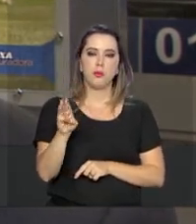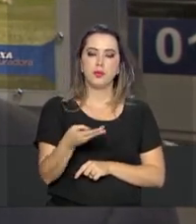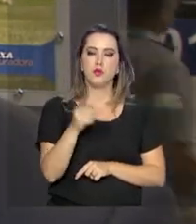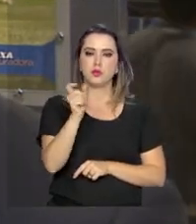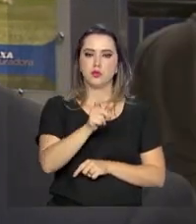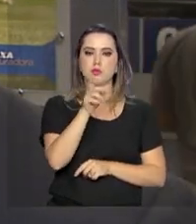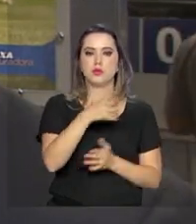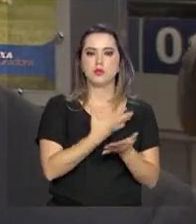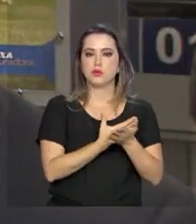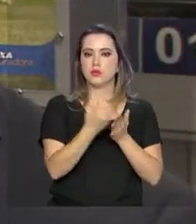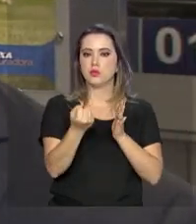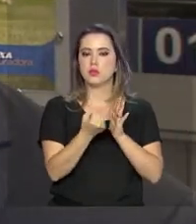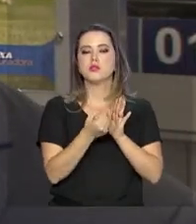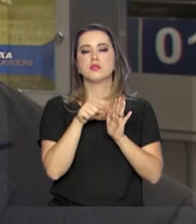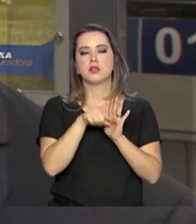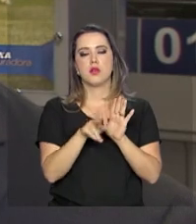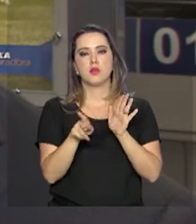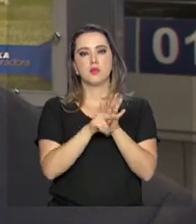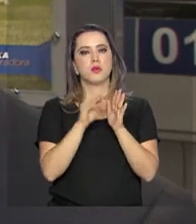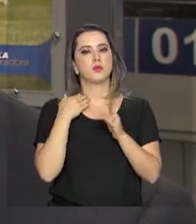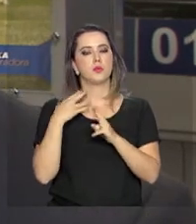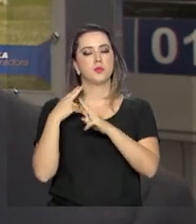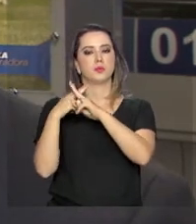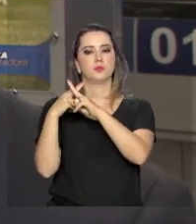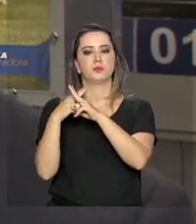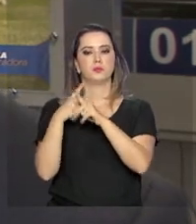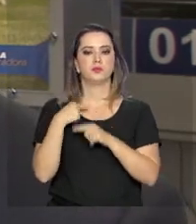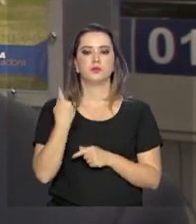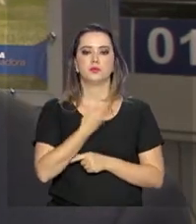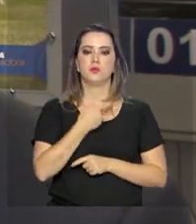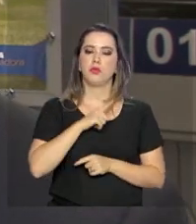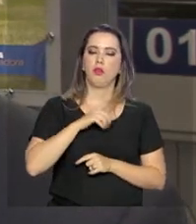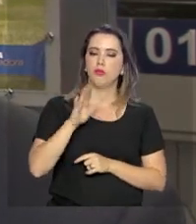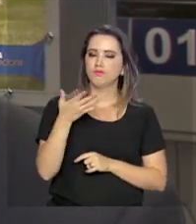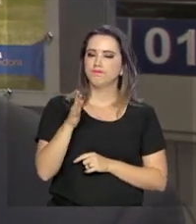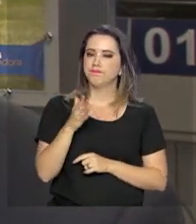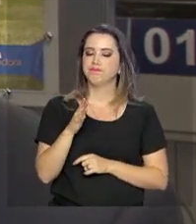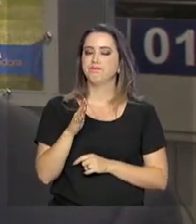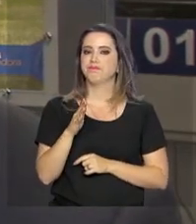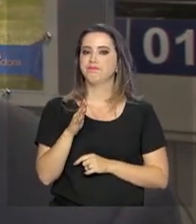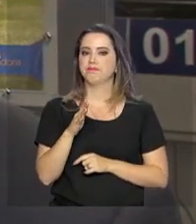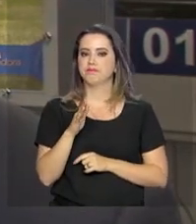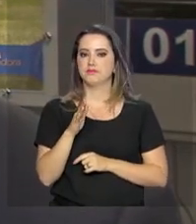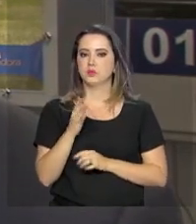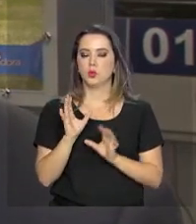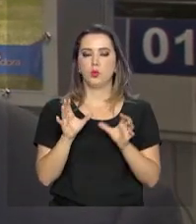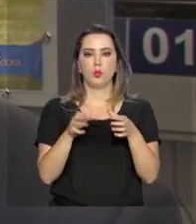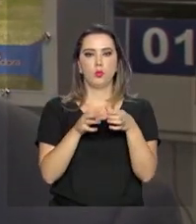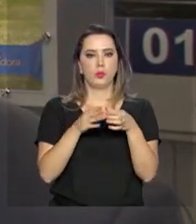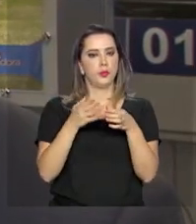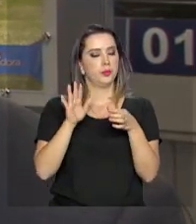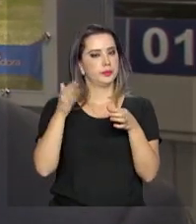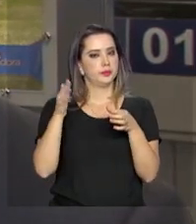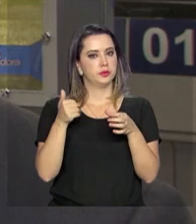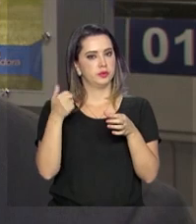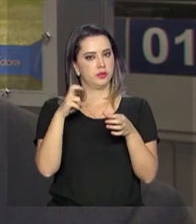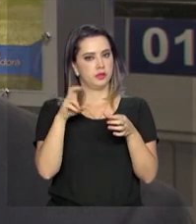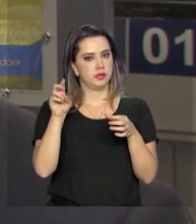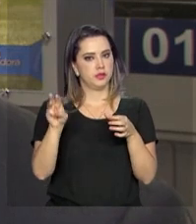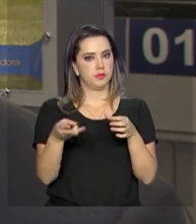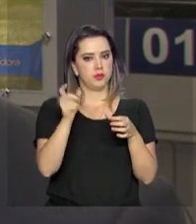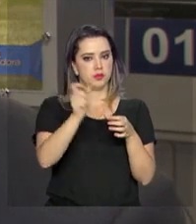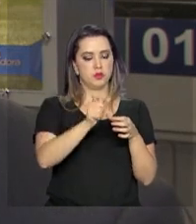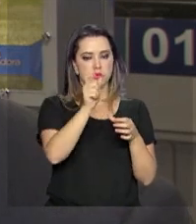montante em suas contas na caixa é então a gente tem aí um montante total de 15 milhões de